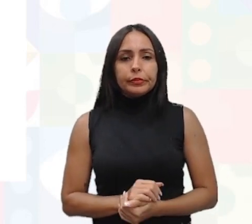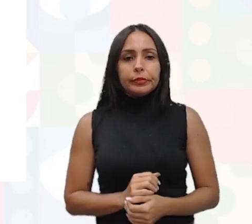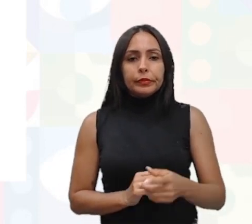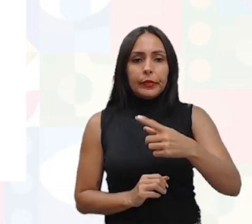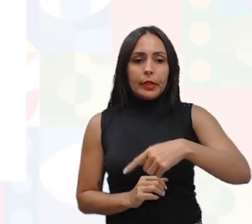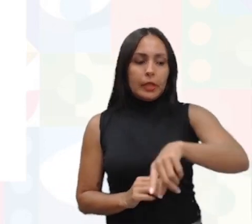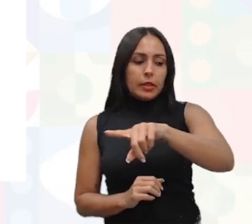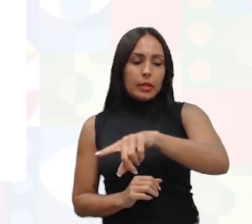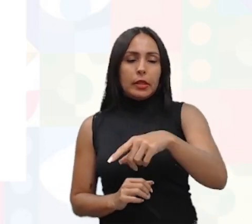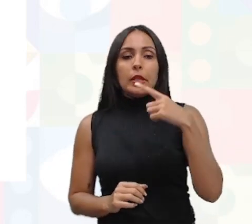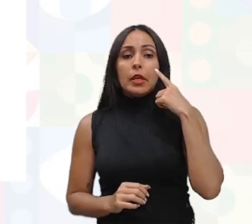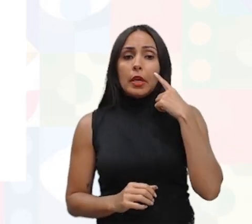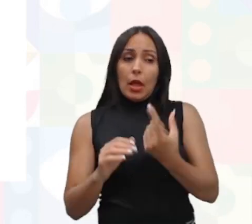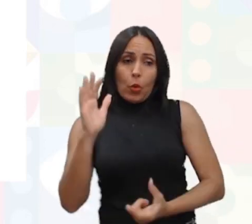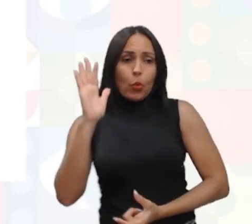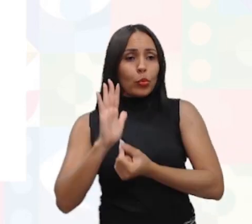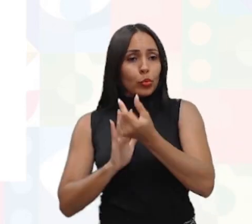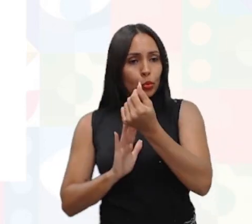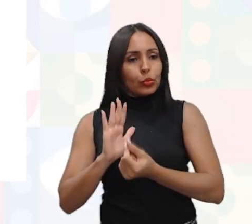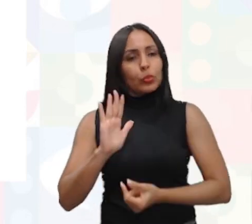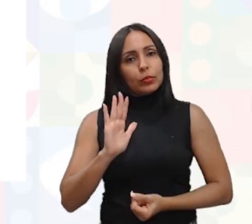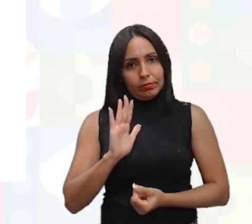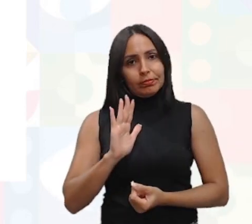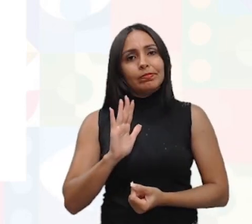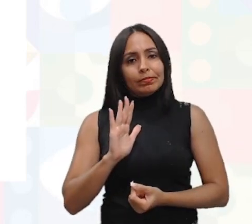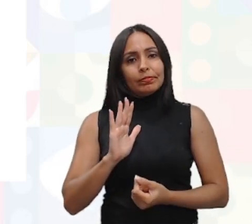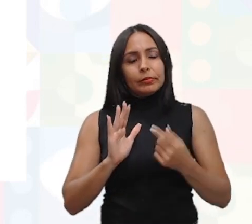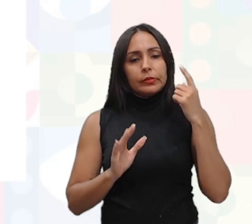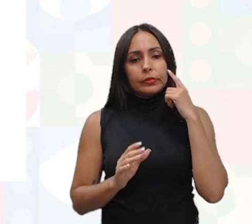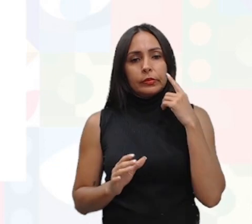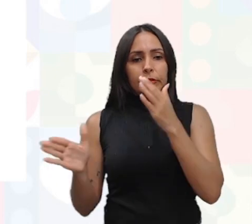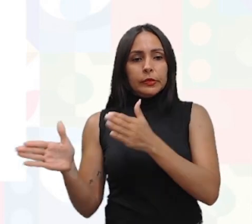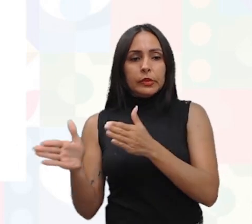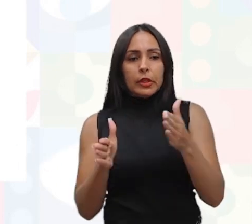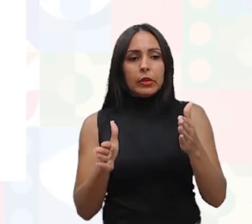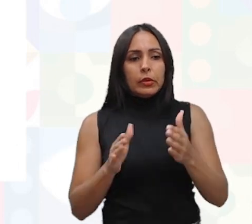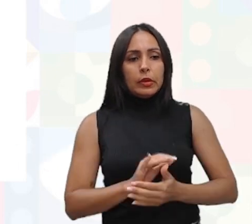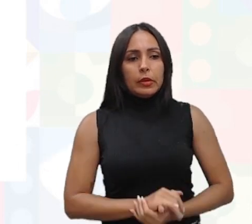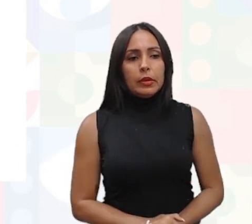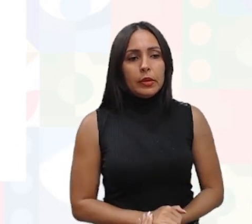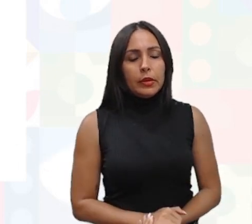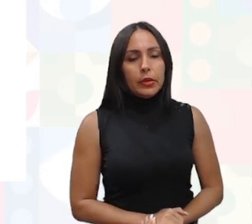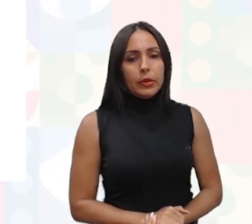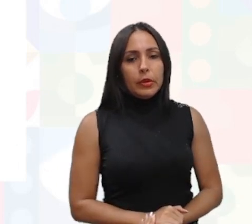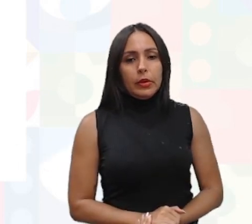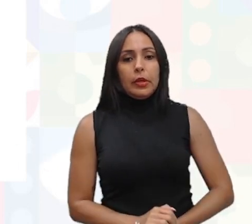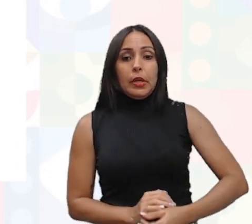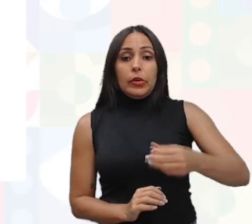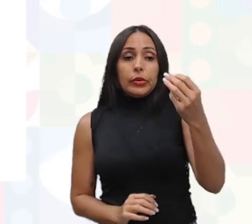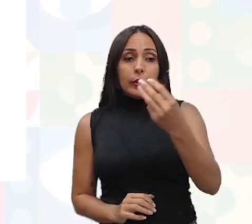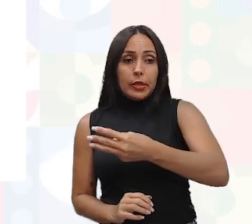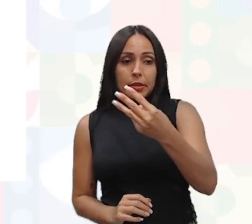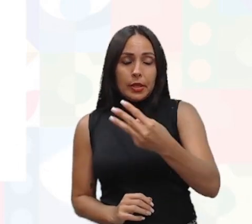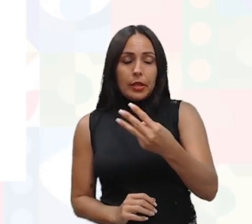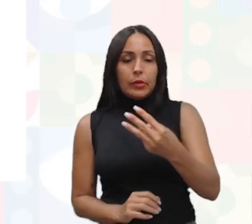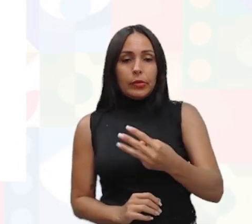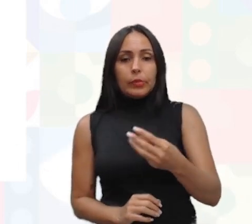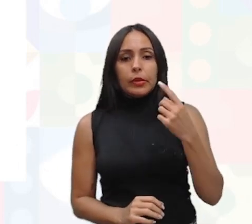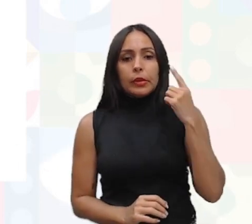do lucro que o segundo setor propõe. E o terceiro setor, que a gente chama